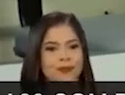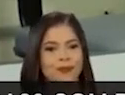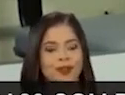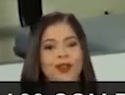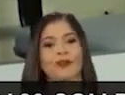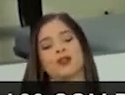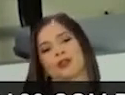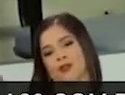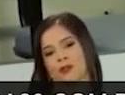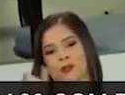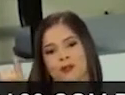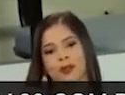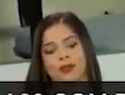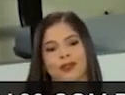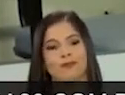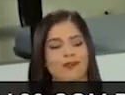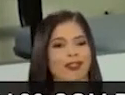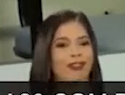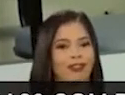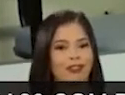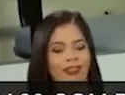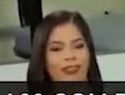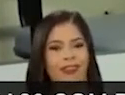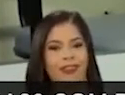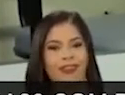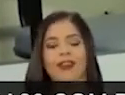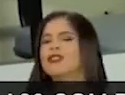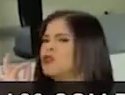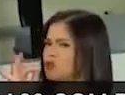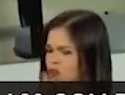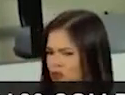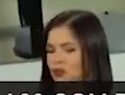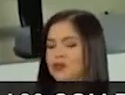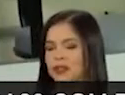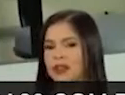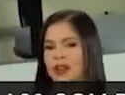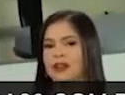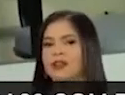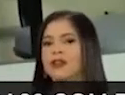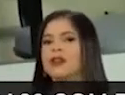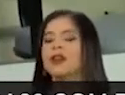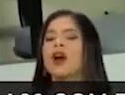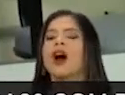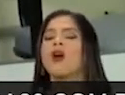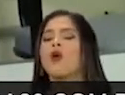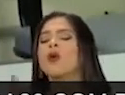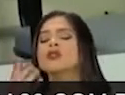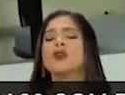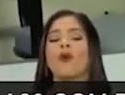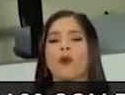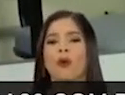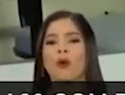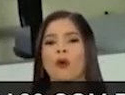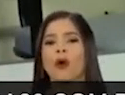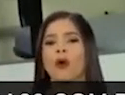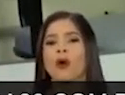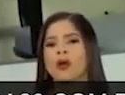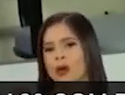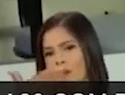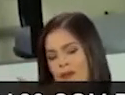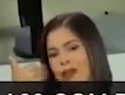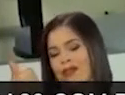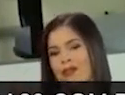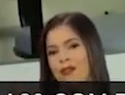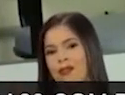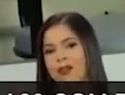são importantes para você ter, de fato, uma situação que